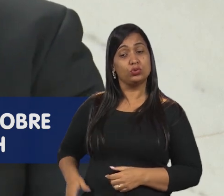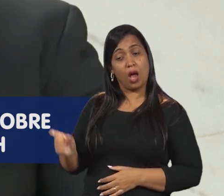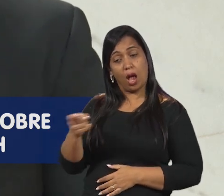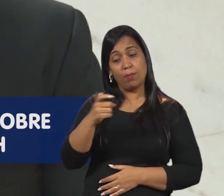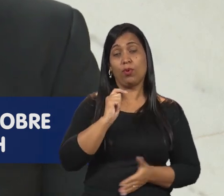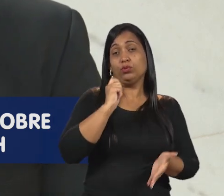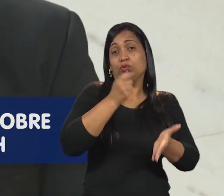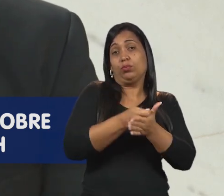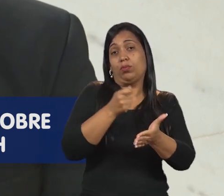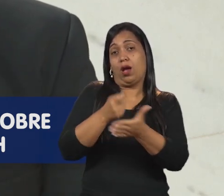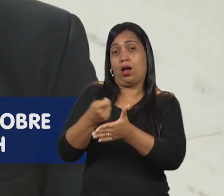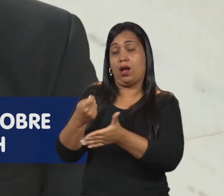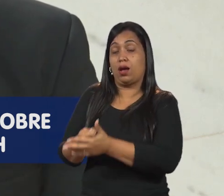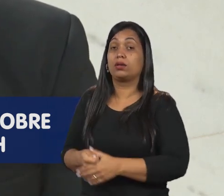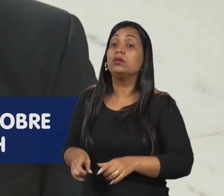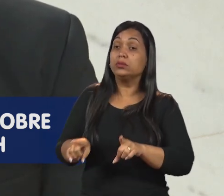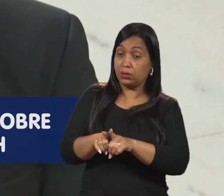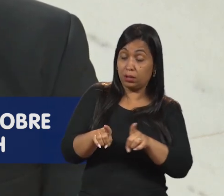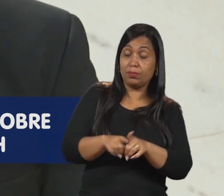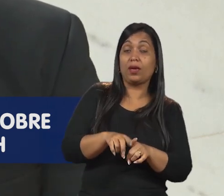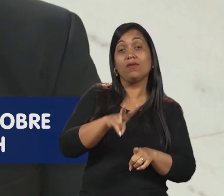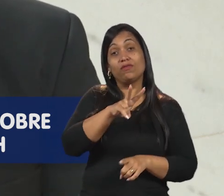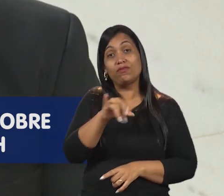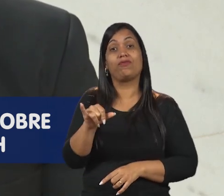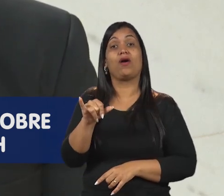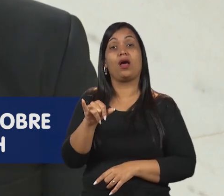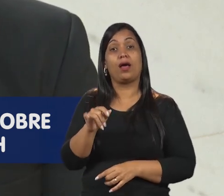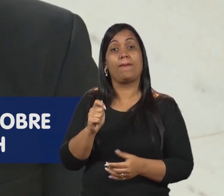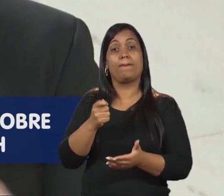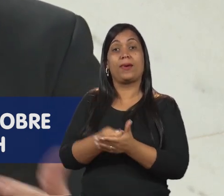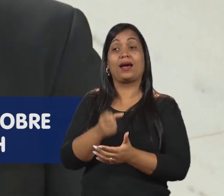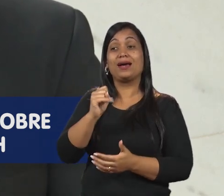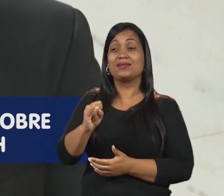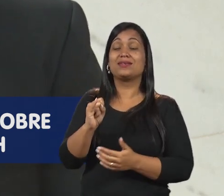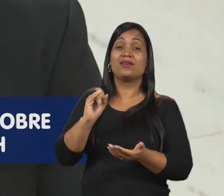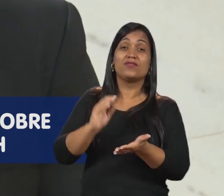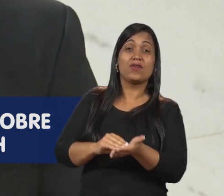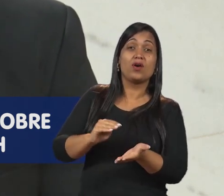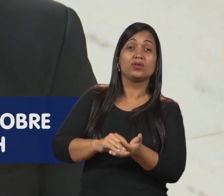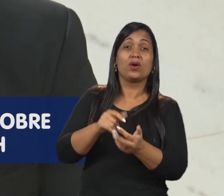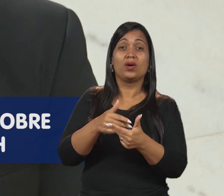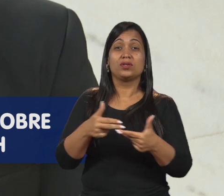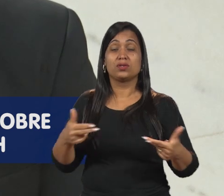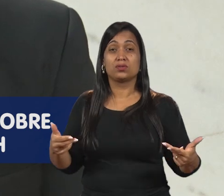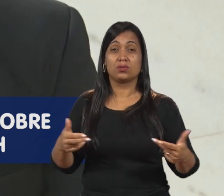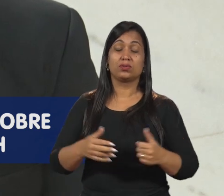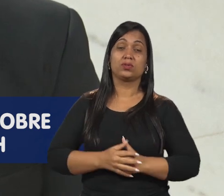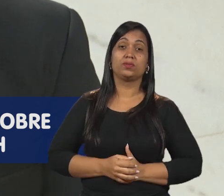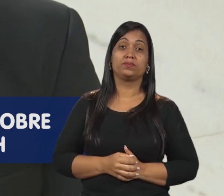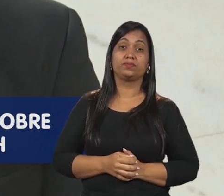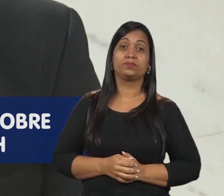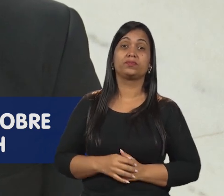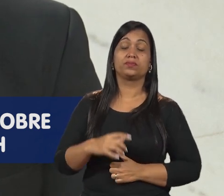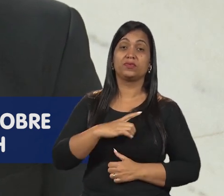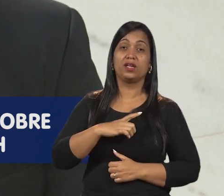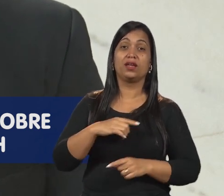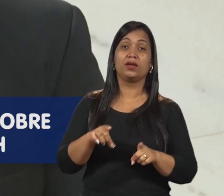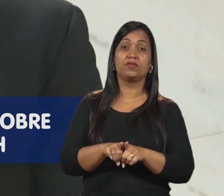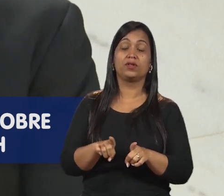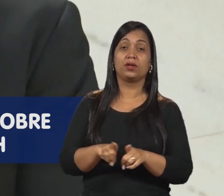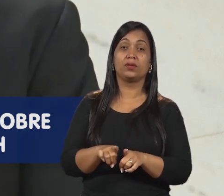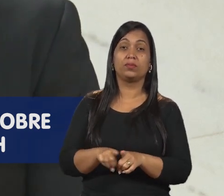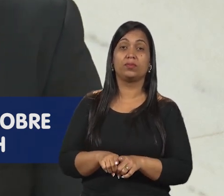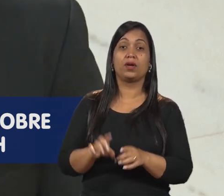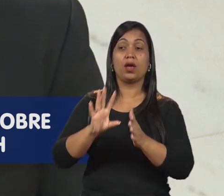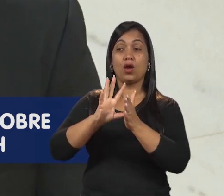vamos pagar quando faltar esse serviço ou esse dano. A gente teve também o furto, e